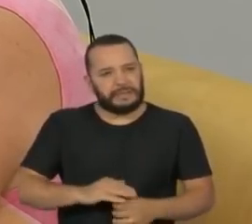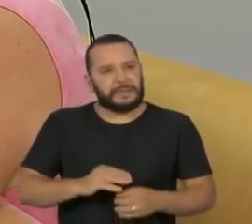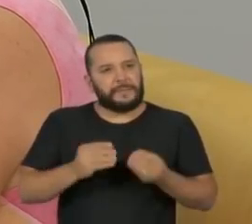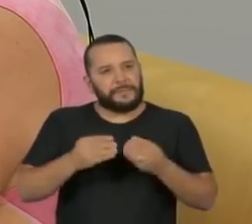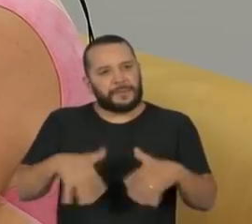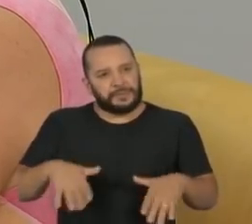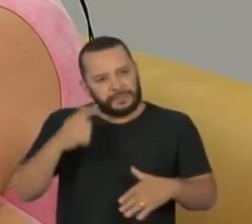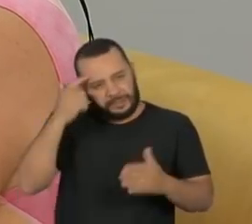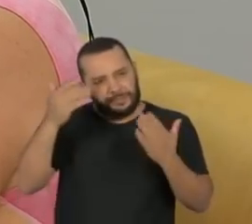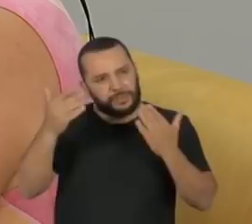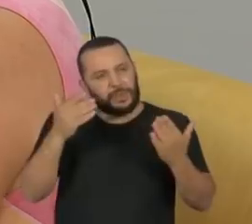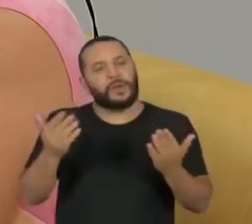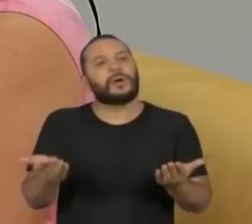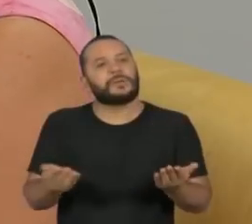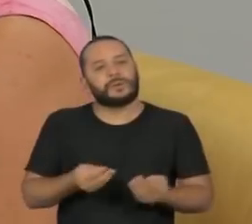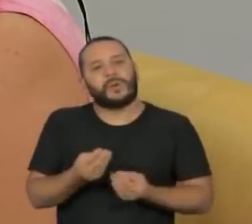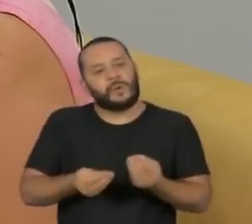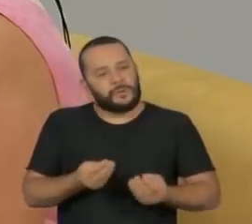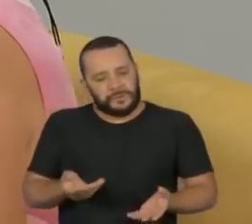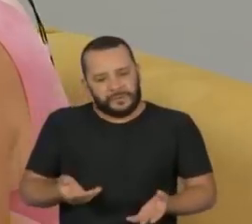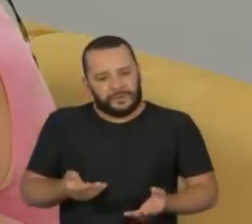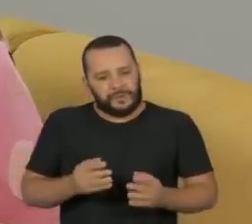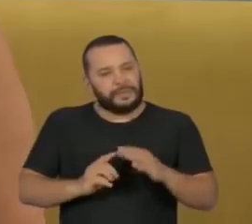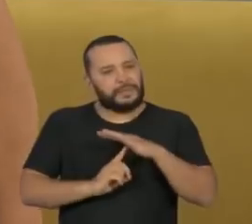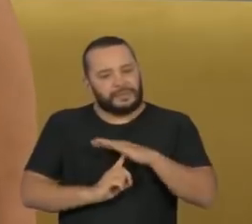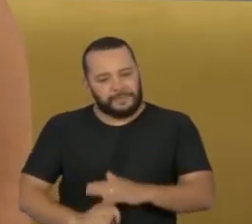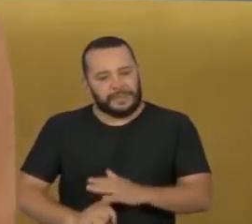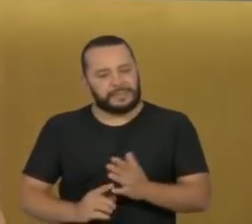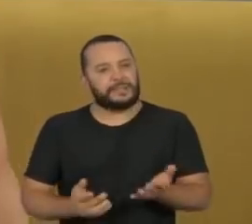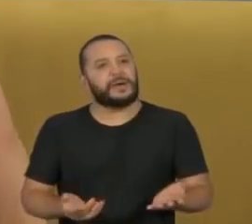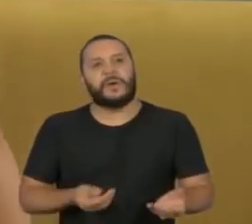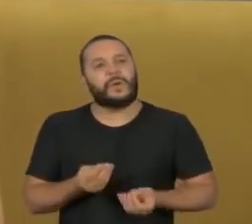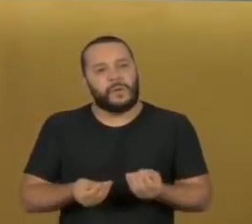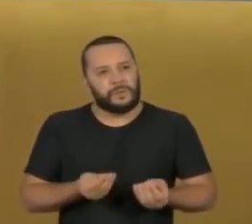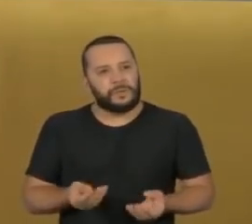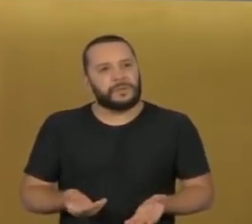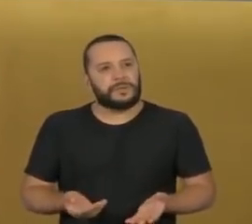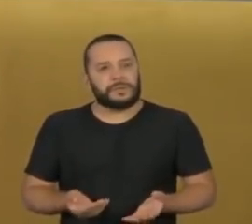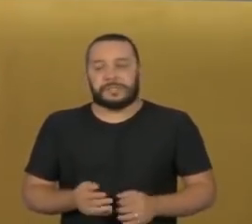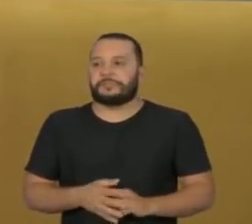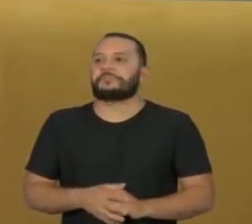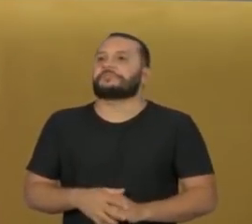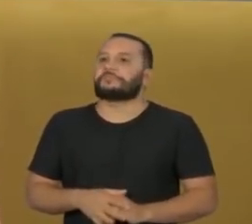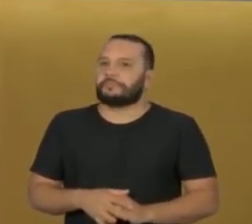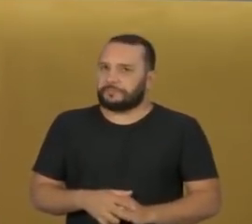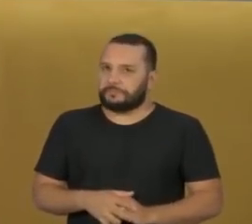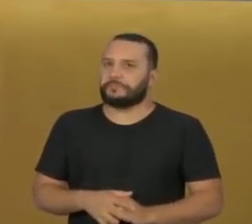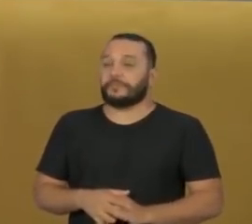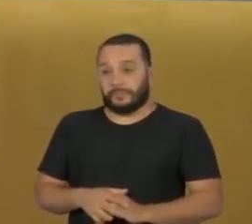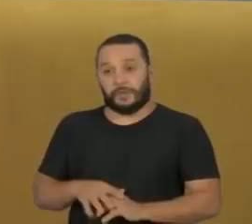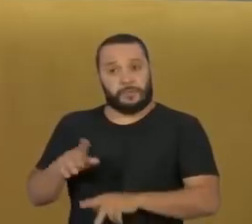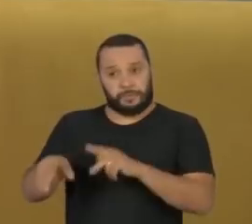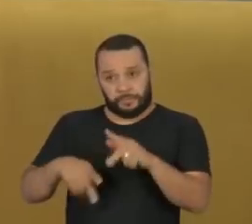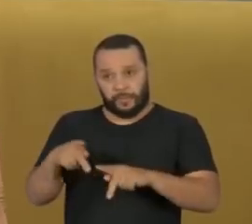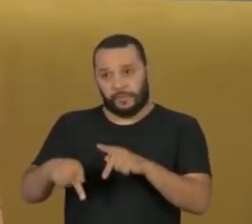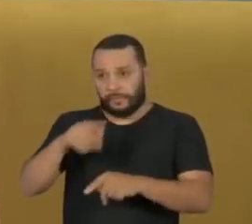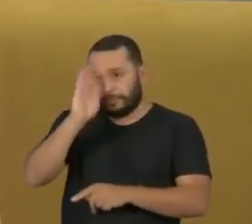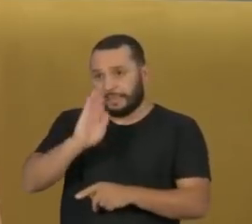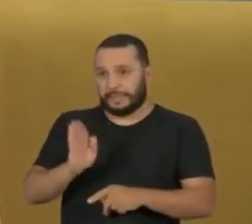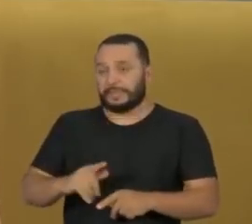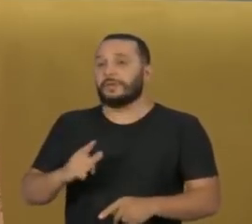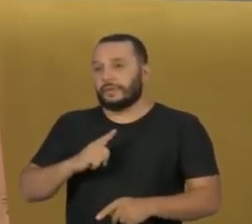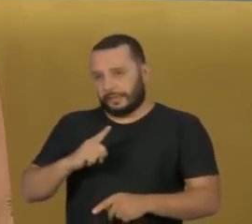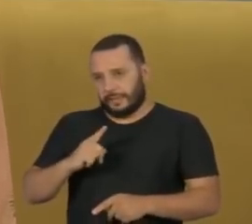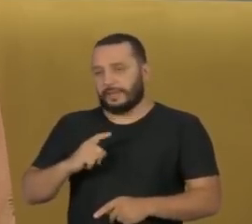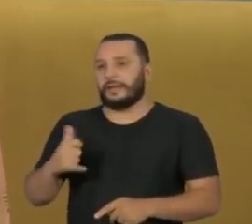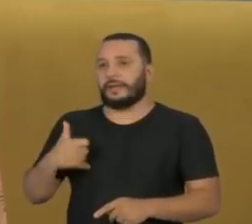para que isso não derive numa depressão, alguma coisa parecida? Olha, a nossa população está envelhecendo, como vocês disseram